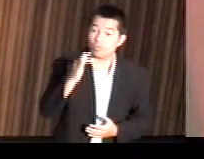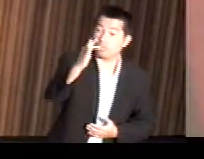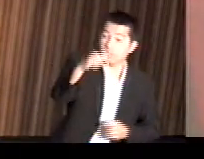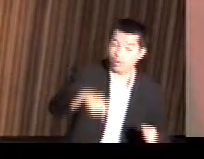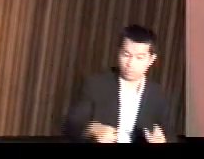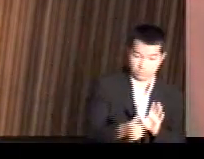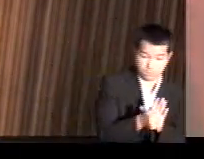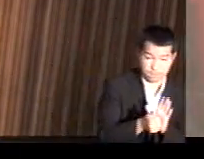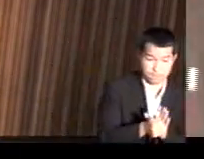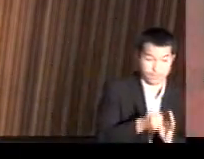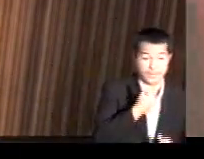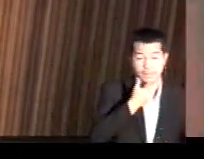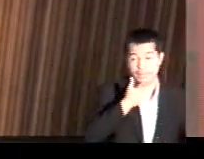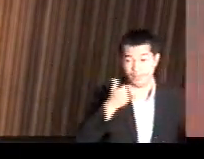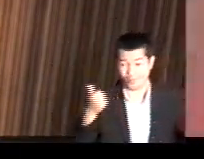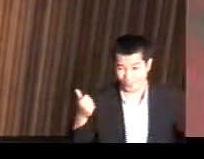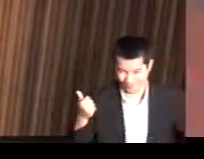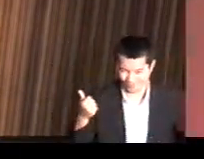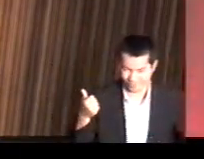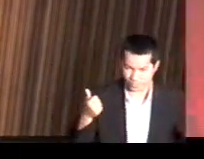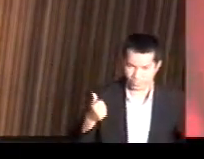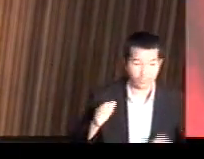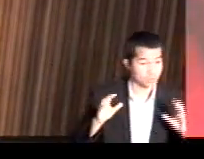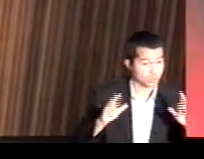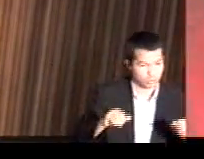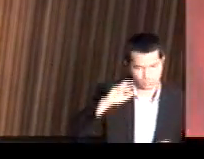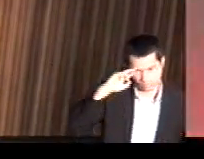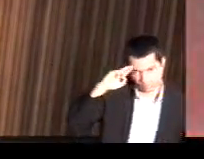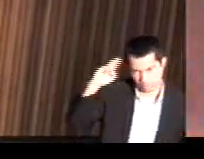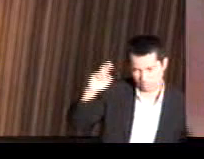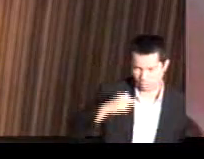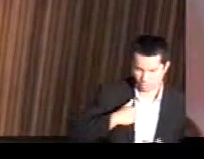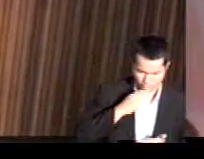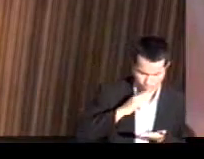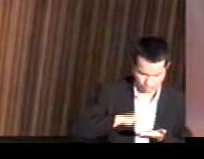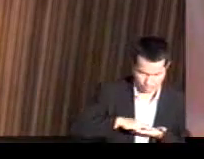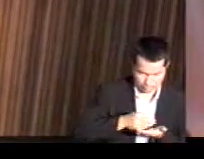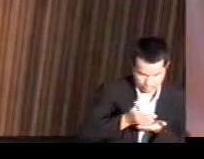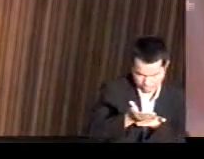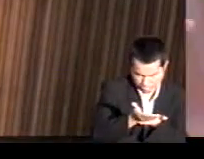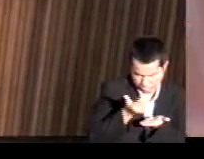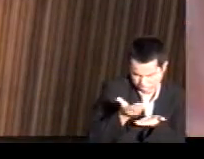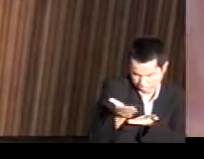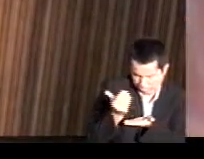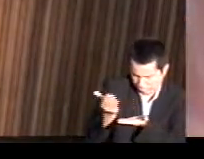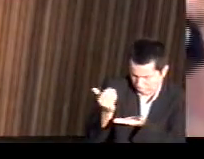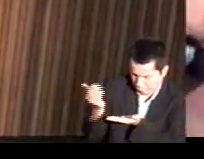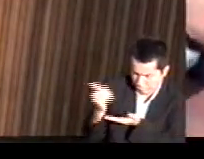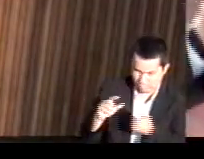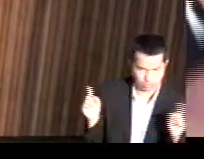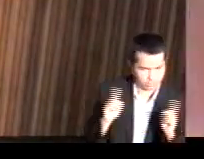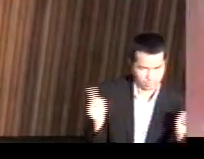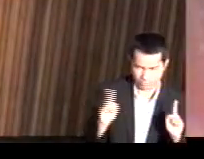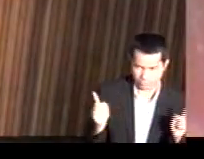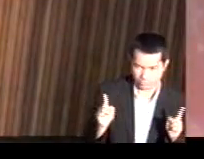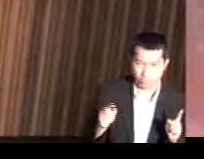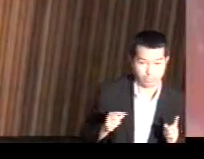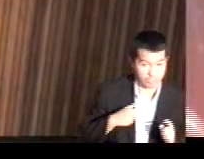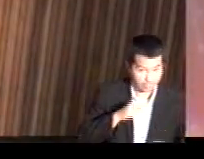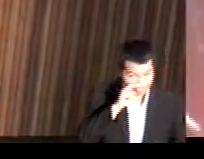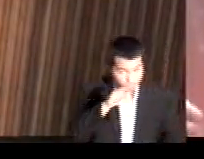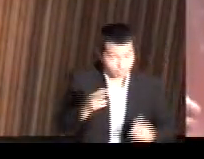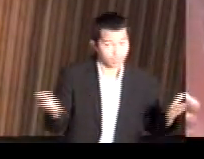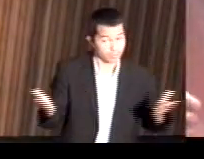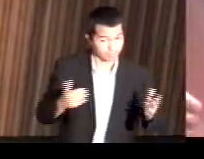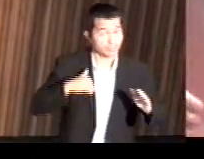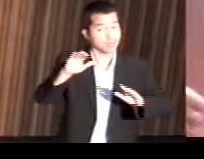os líderes estão convocados. Eu não vou mandar carta para ninguém, você já ouviu, se você conhece alguém, você chama, pastor quer ter